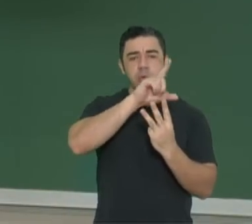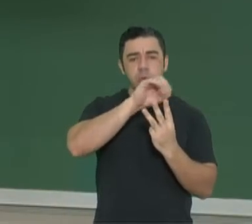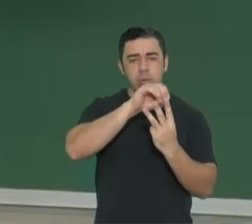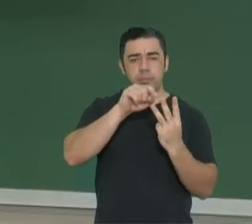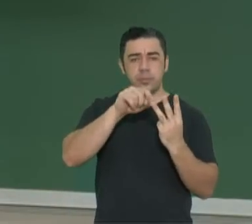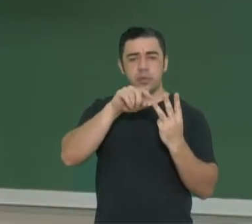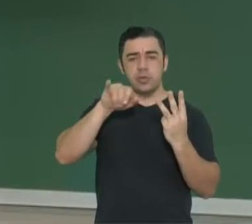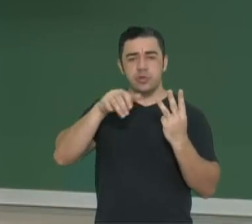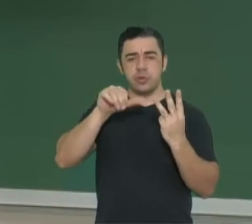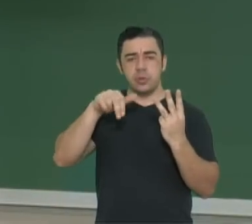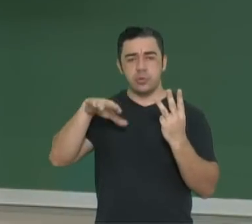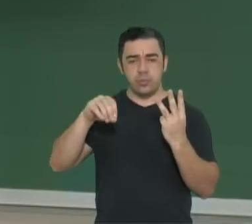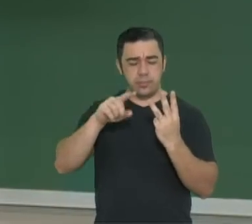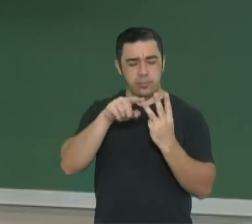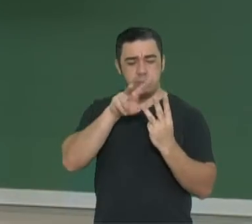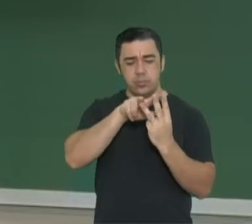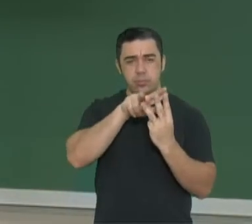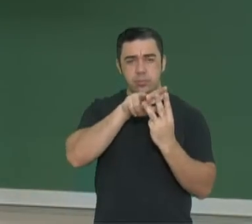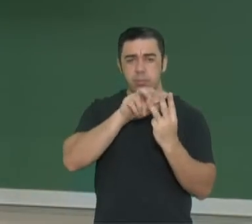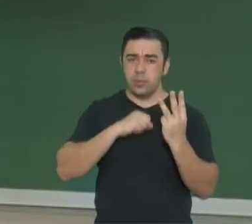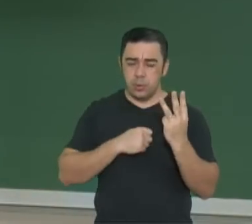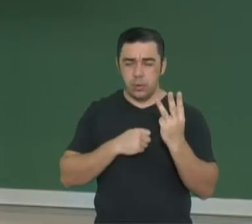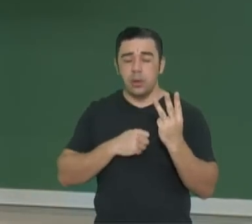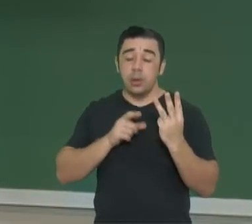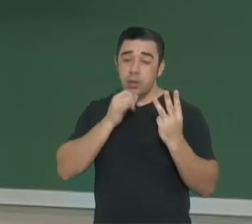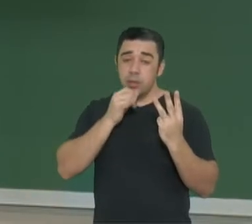O Jânio, ele se apresentou como um candidato